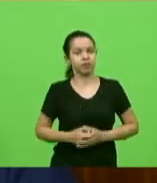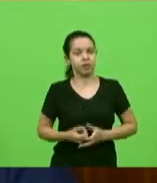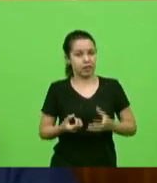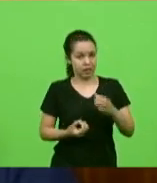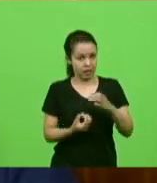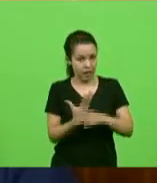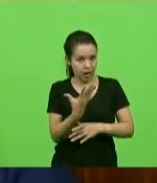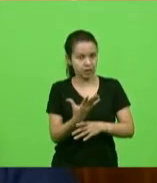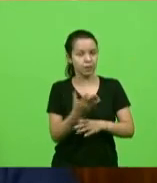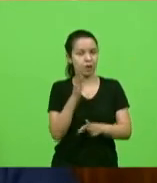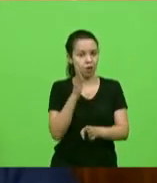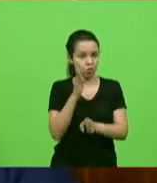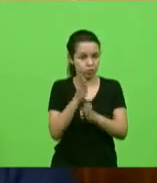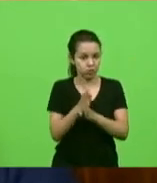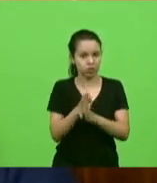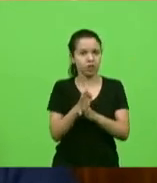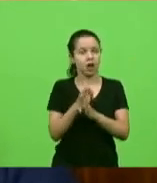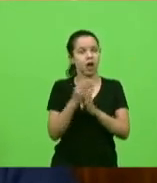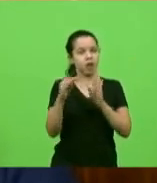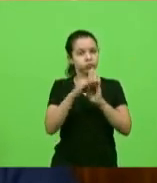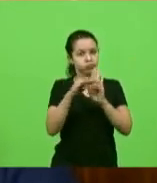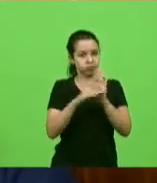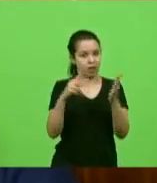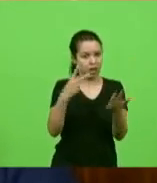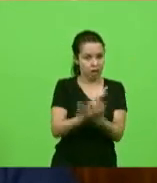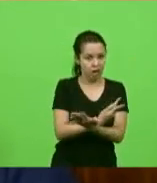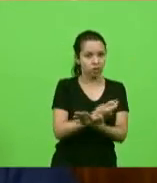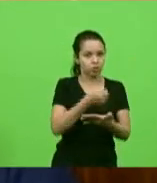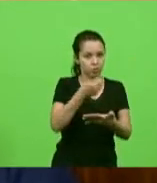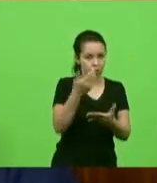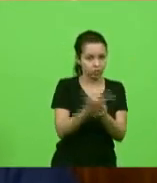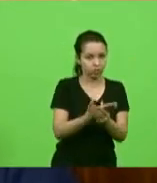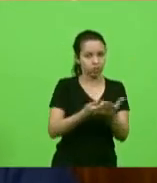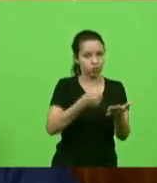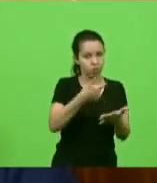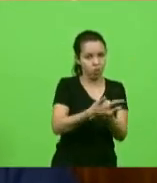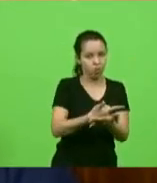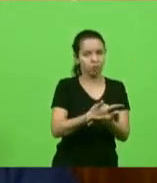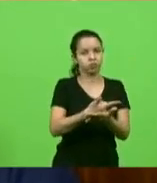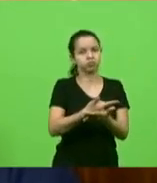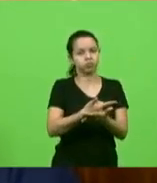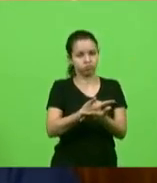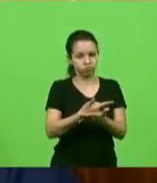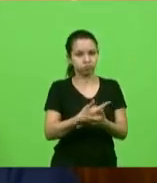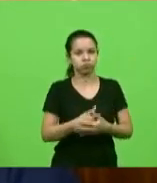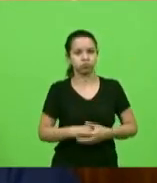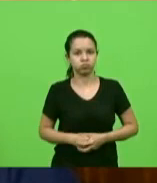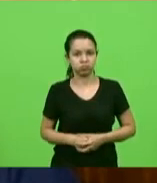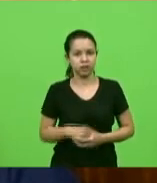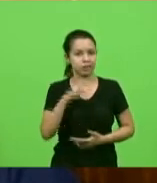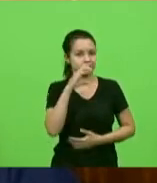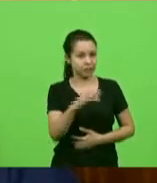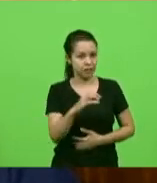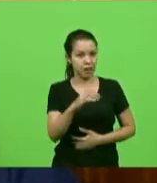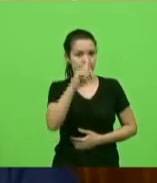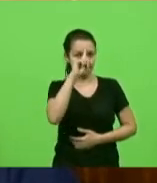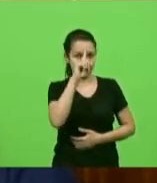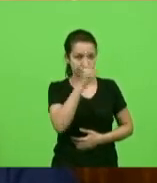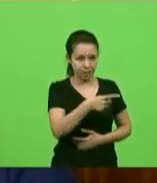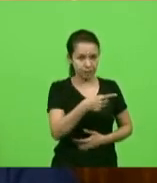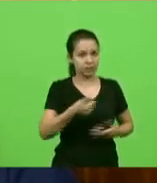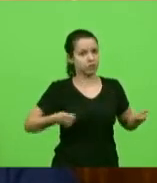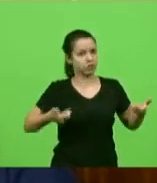apurar irregularidades no processo de compra dos respiradores. Letra C, ordenação de despesas